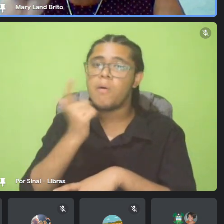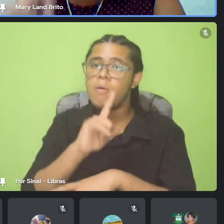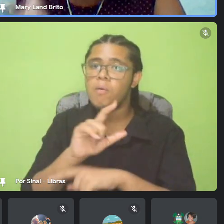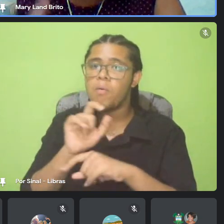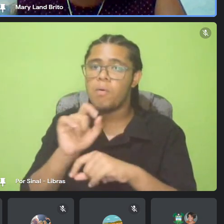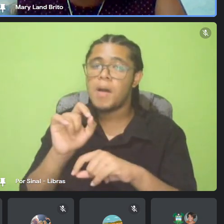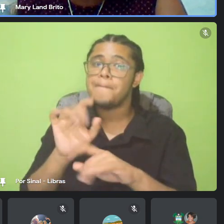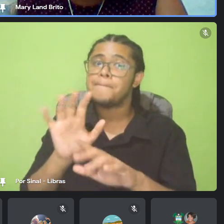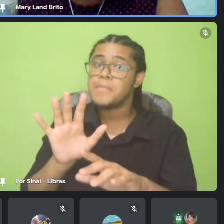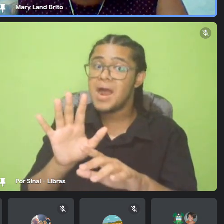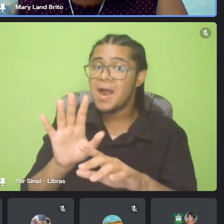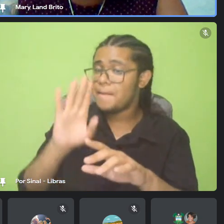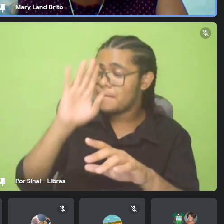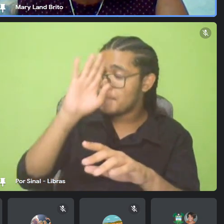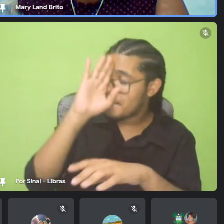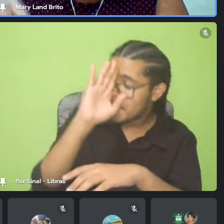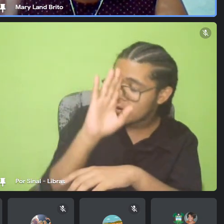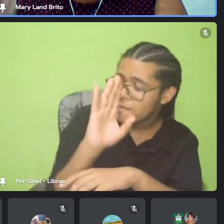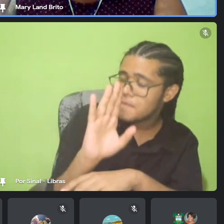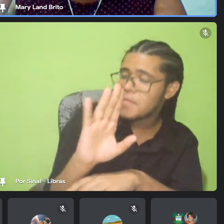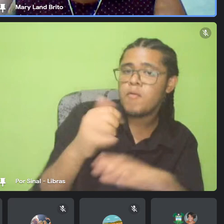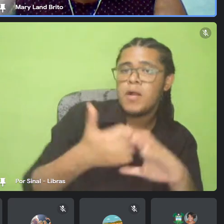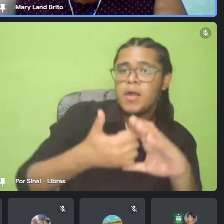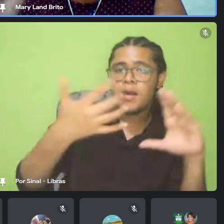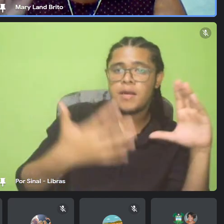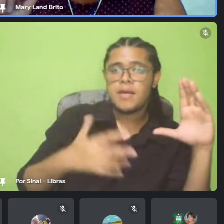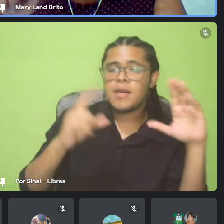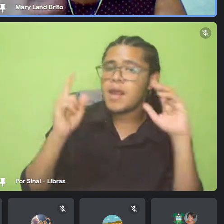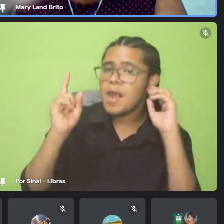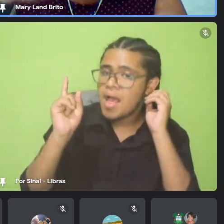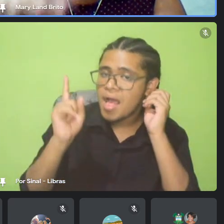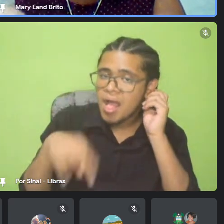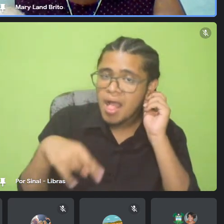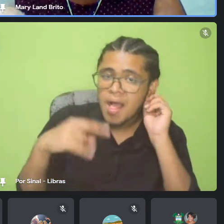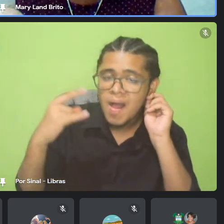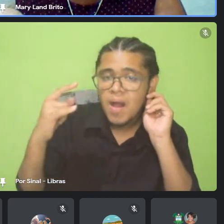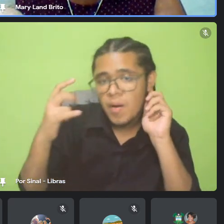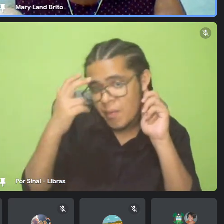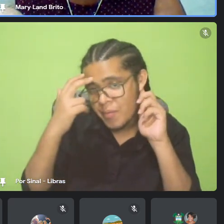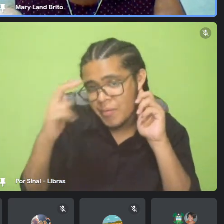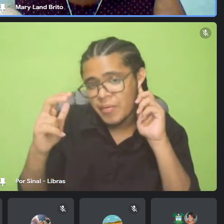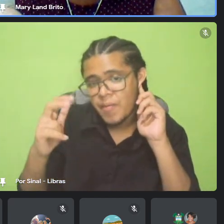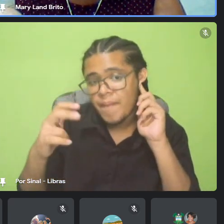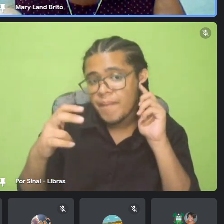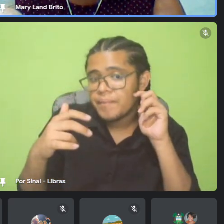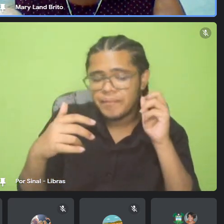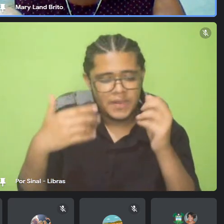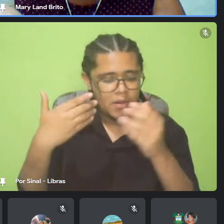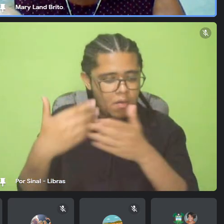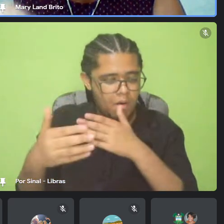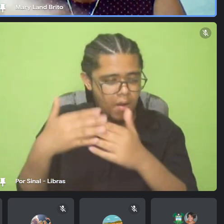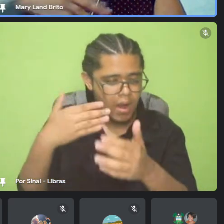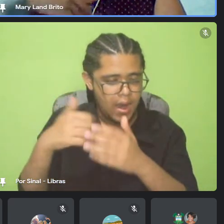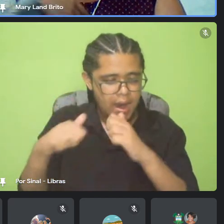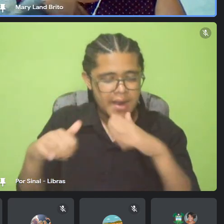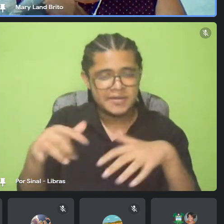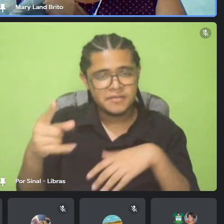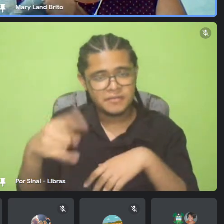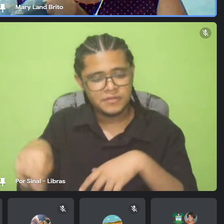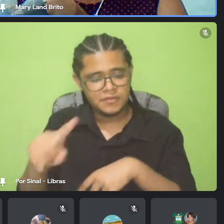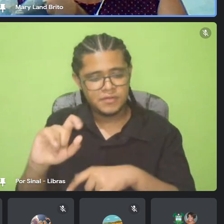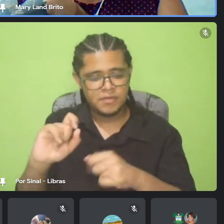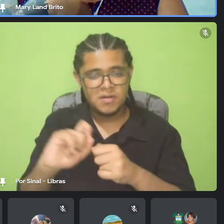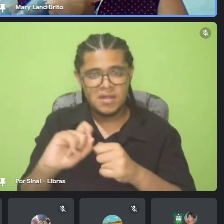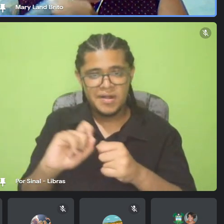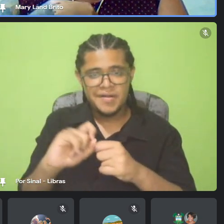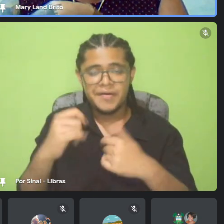cultura, certo? Seja lá qual a ação que vocês forem fazer com a Paula Gustavo, a cultura é o